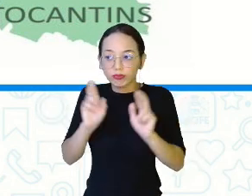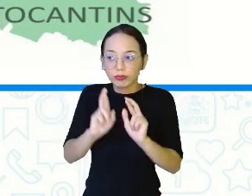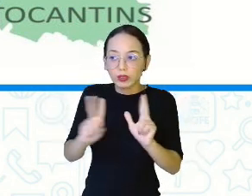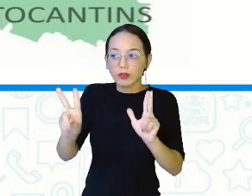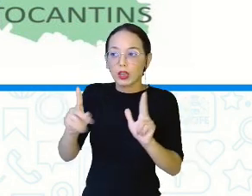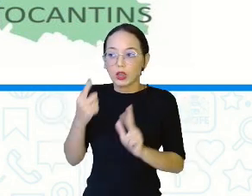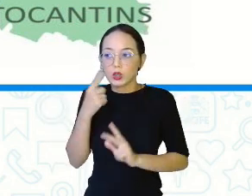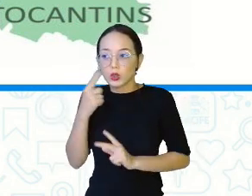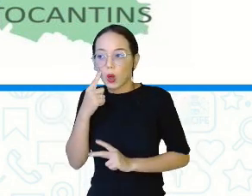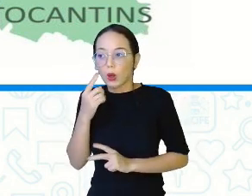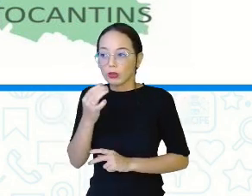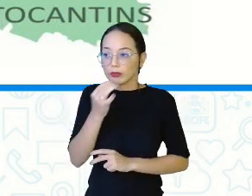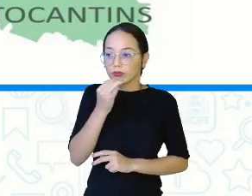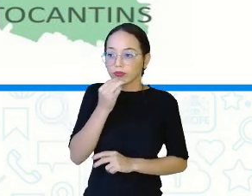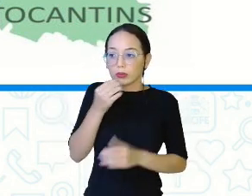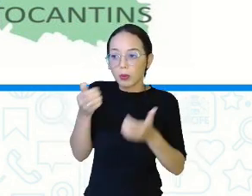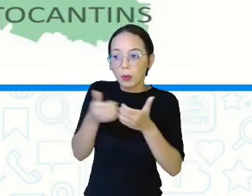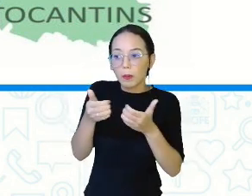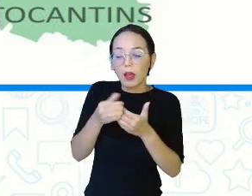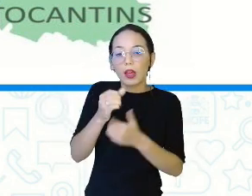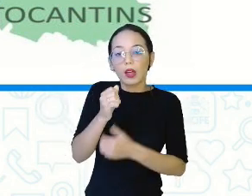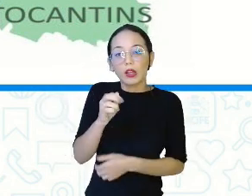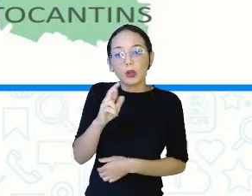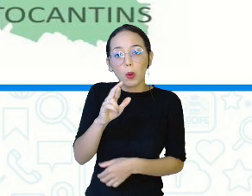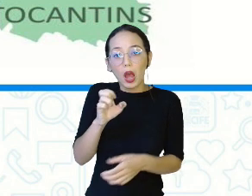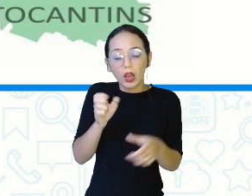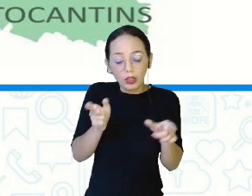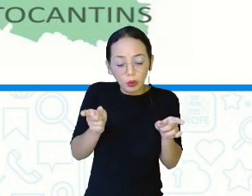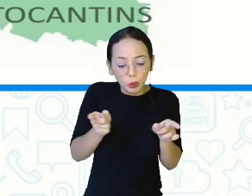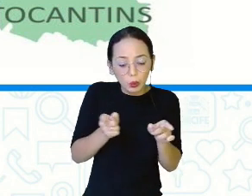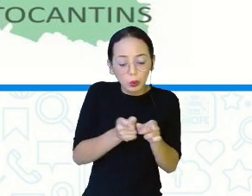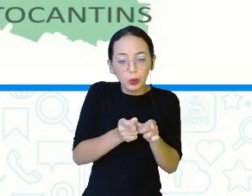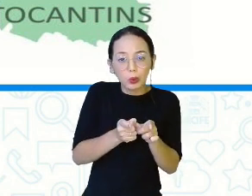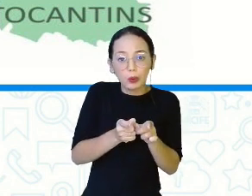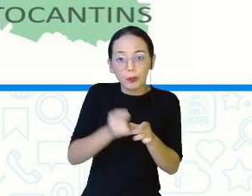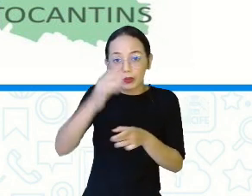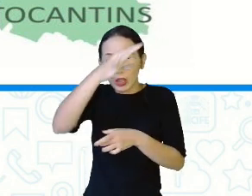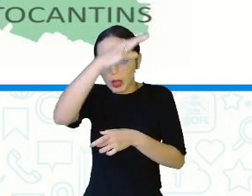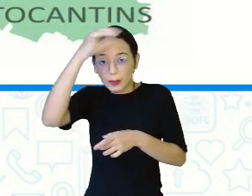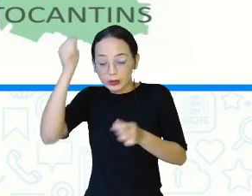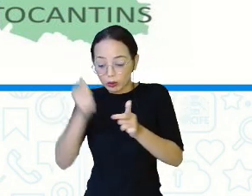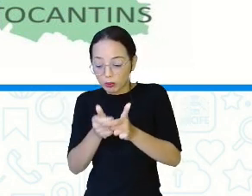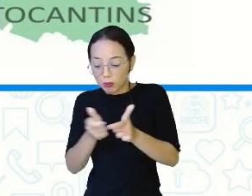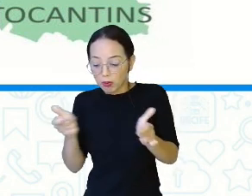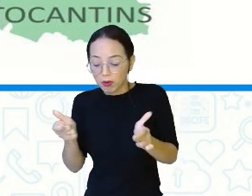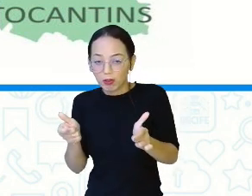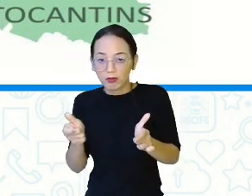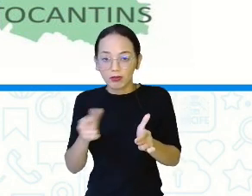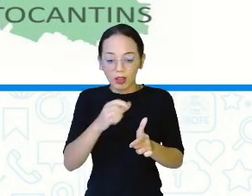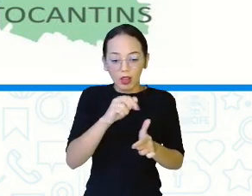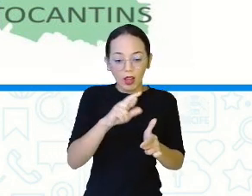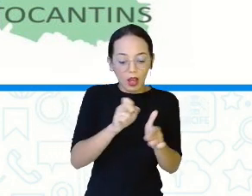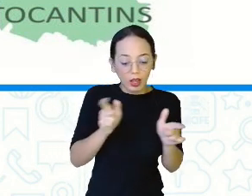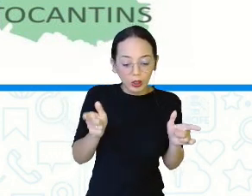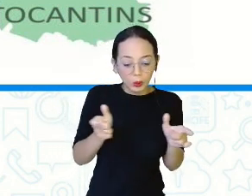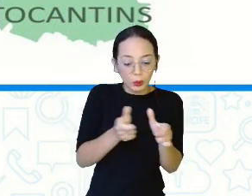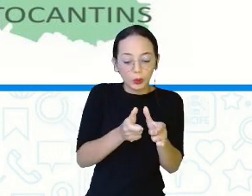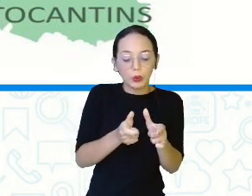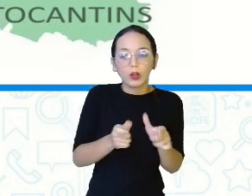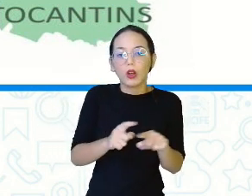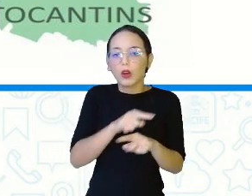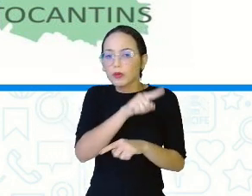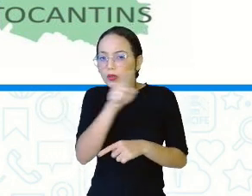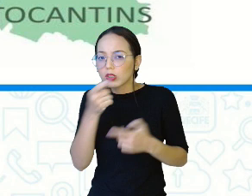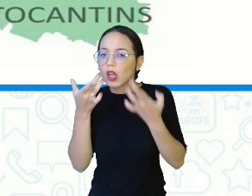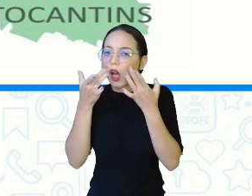diferença dele para o tão próximo a ele, o estado do Acre. Observa a diferença territorial aí. E você, que é um aluno muito atento,